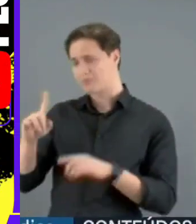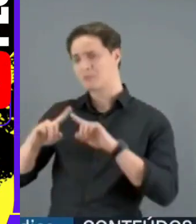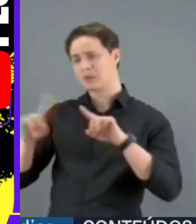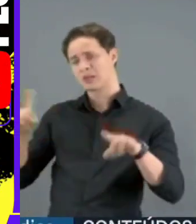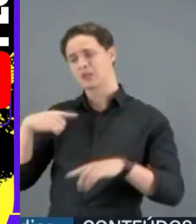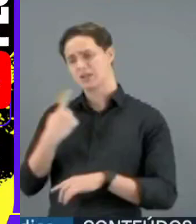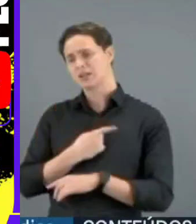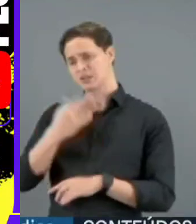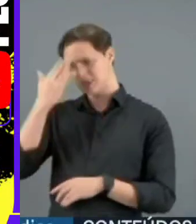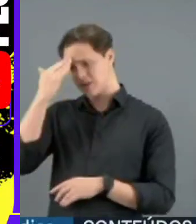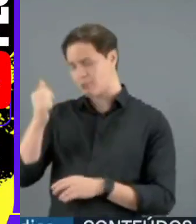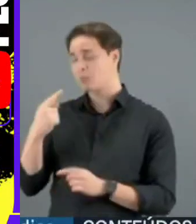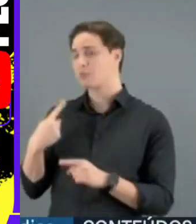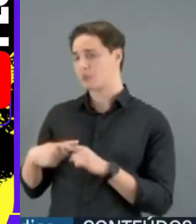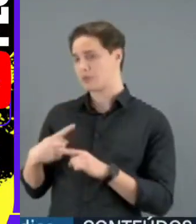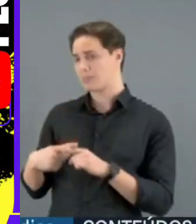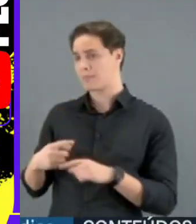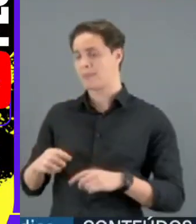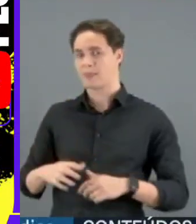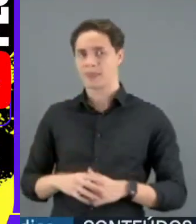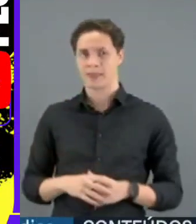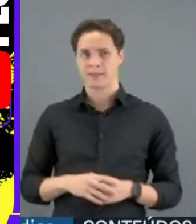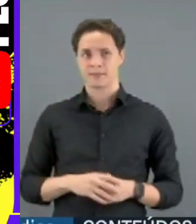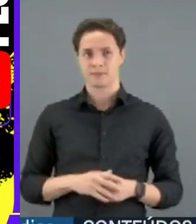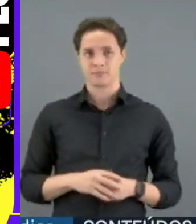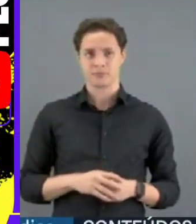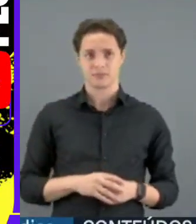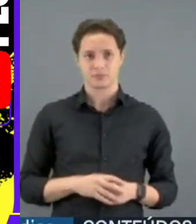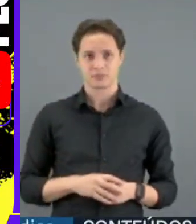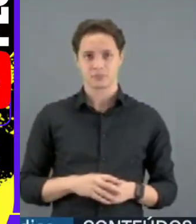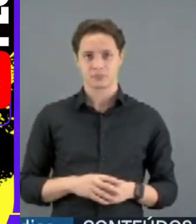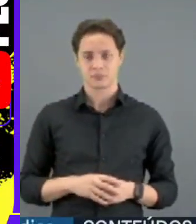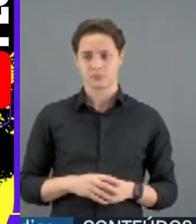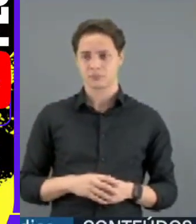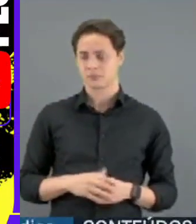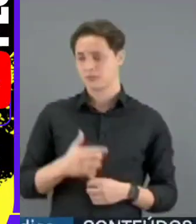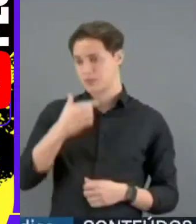sabemos o porquê. O senhor,